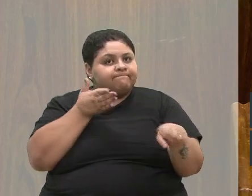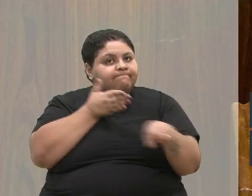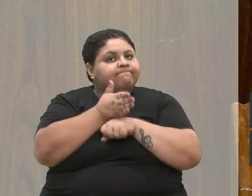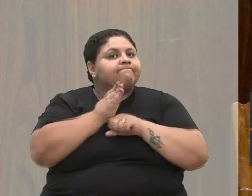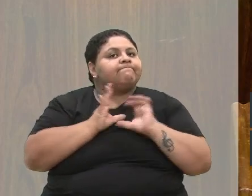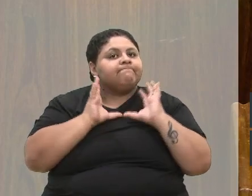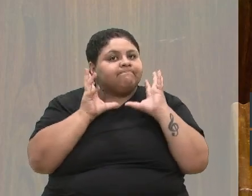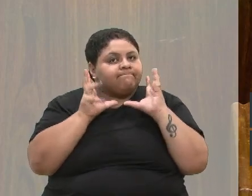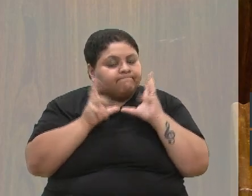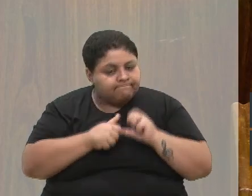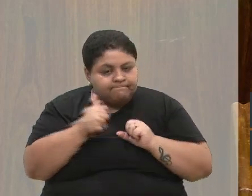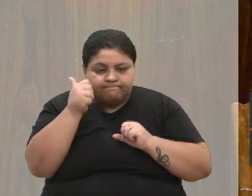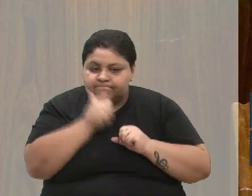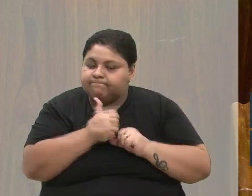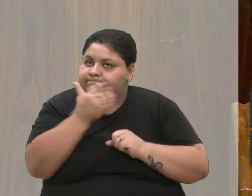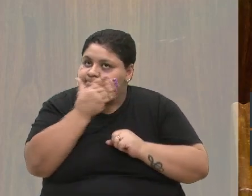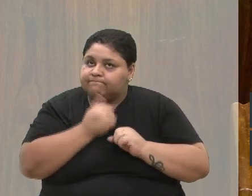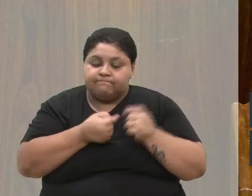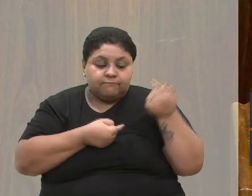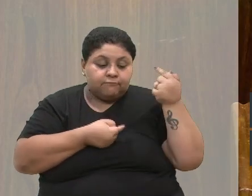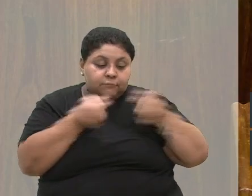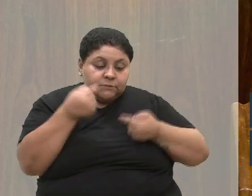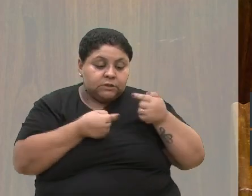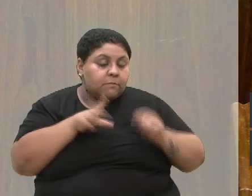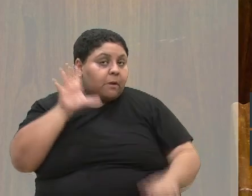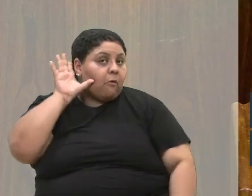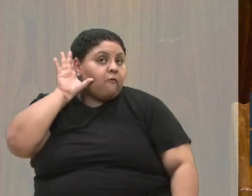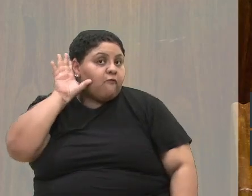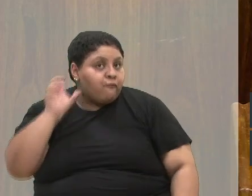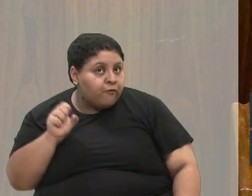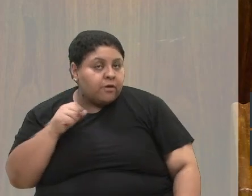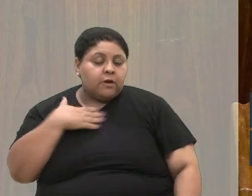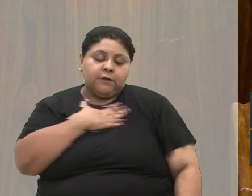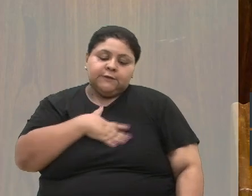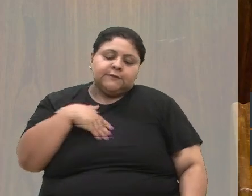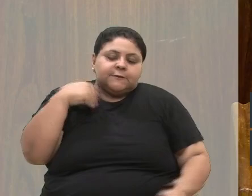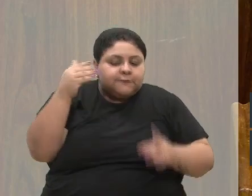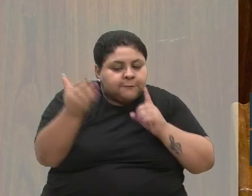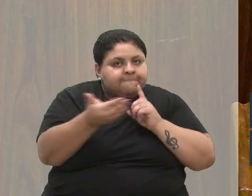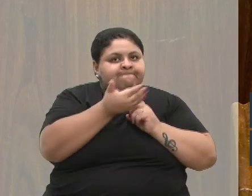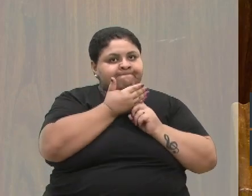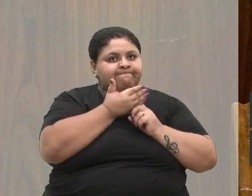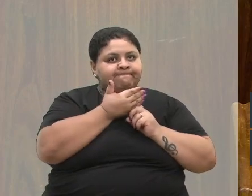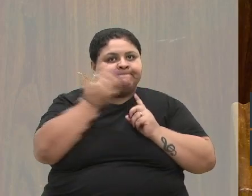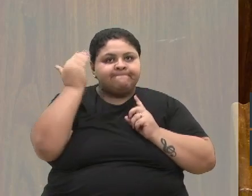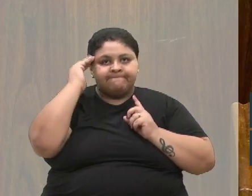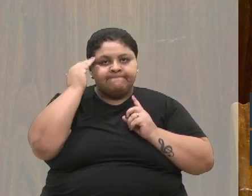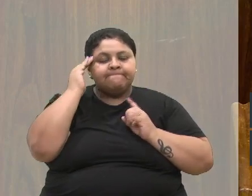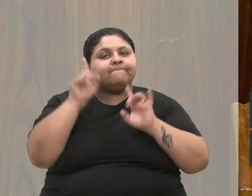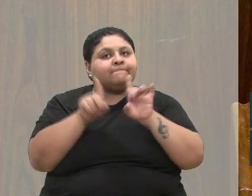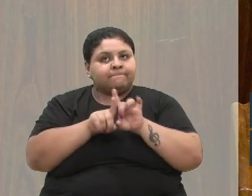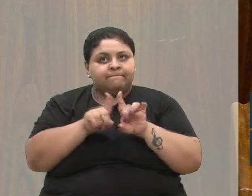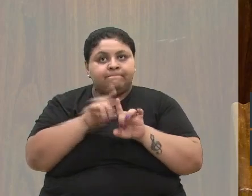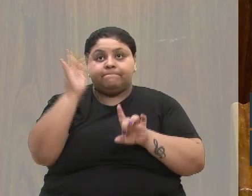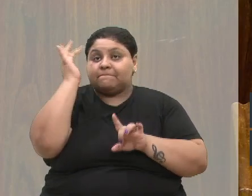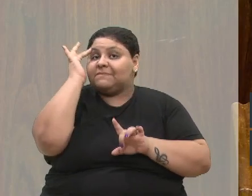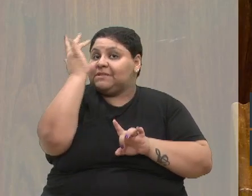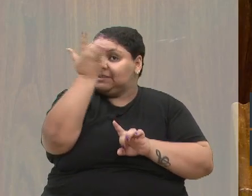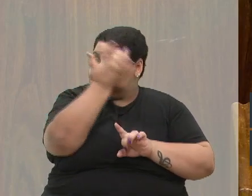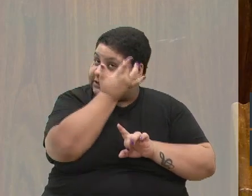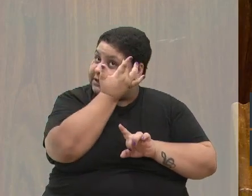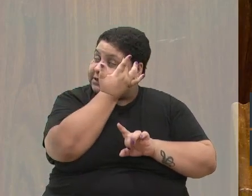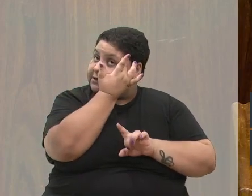de todos e todas para debater, para ouvir, para se sentir acolhidos e para entender que saúde mental